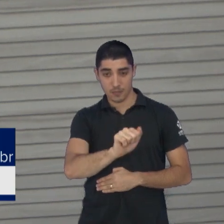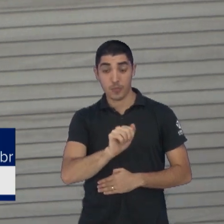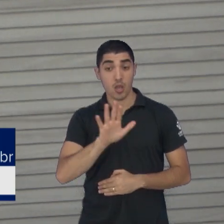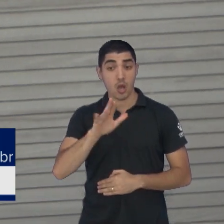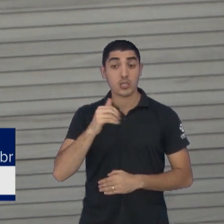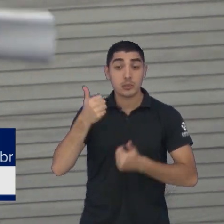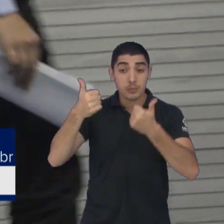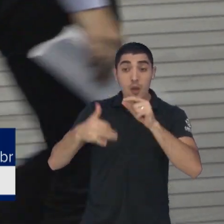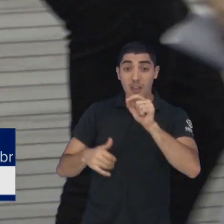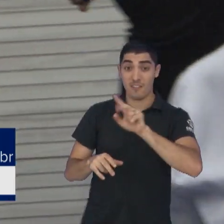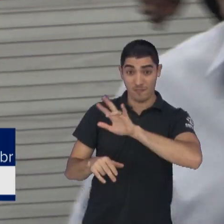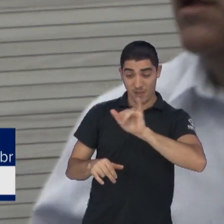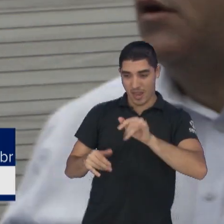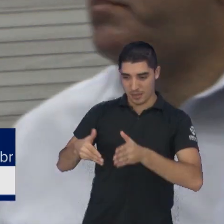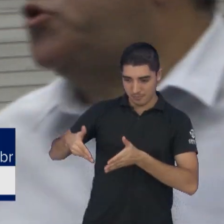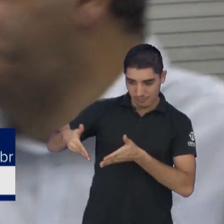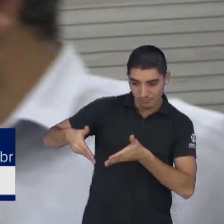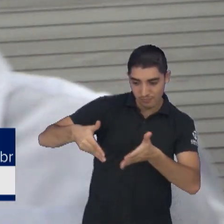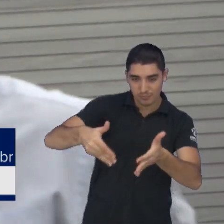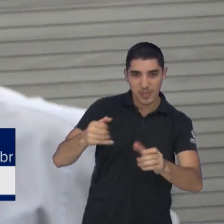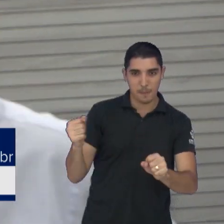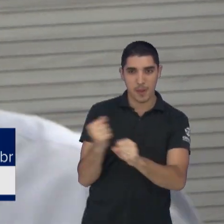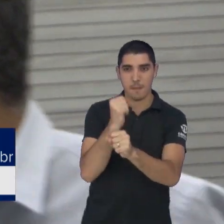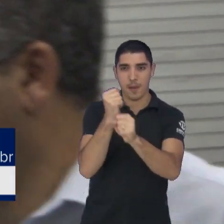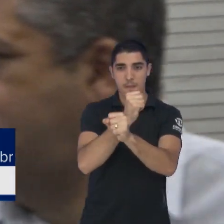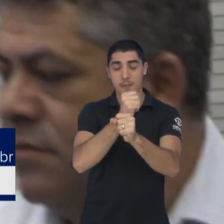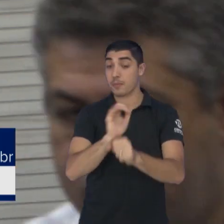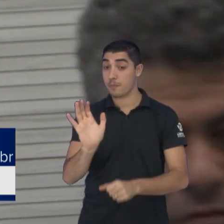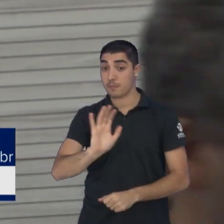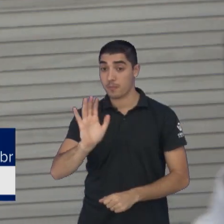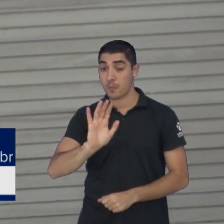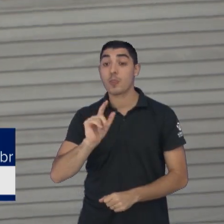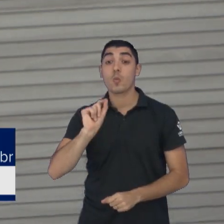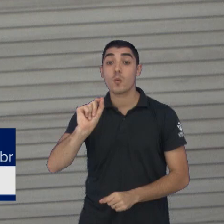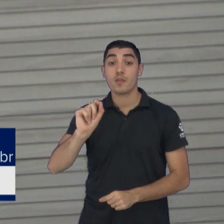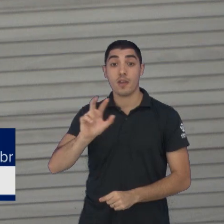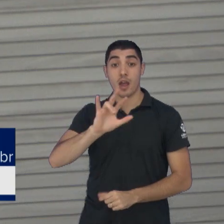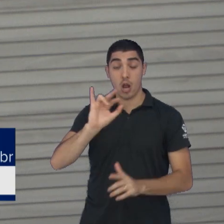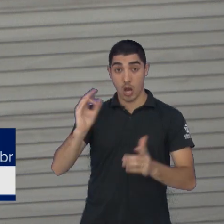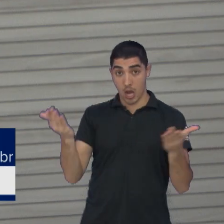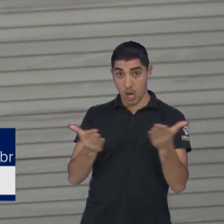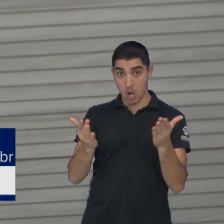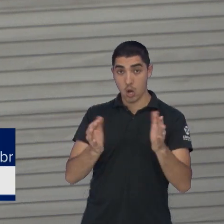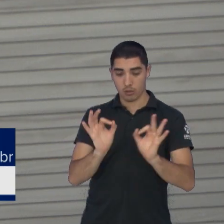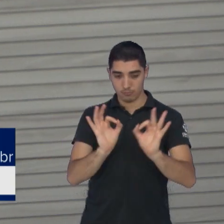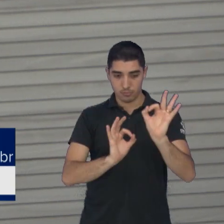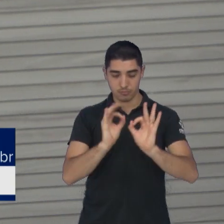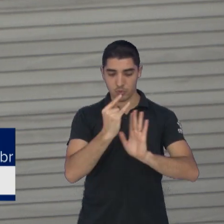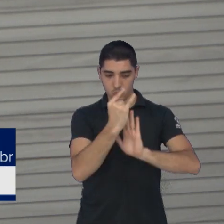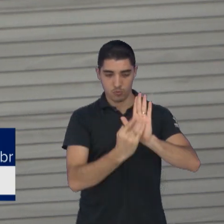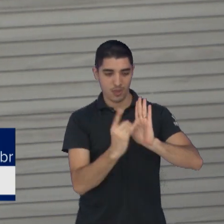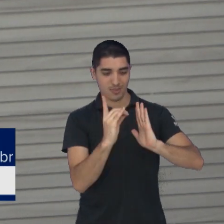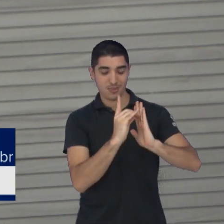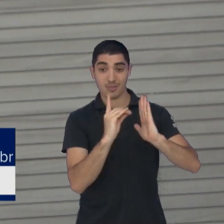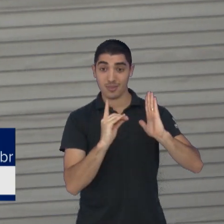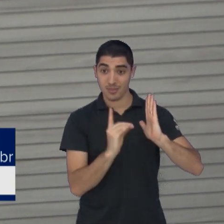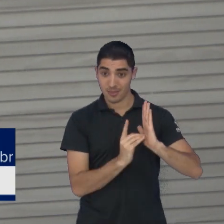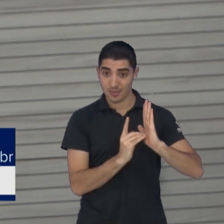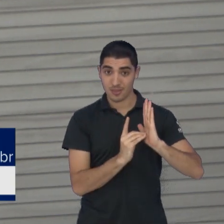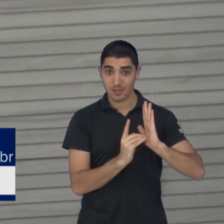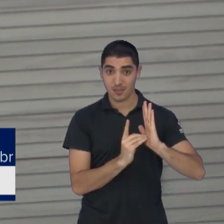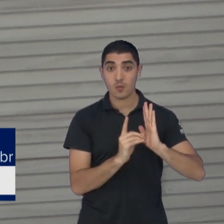não vai fazer viela lá, porque a gente está tentando fazer uma... Tentando não, vai ser um decreto agora, de uma desapropriação